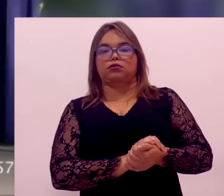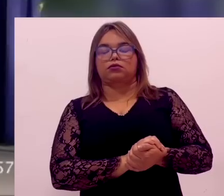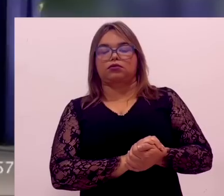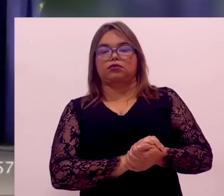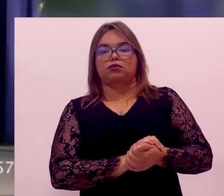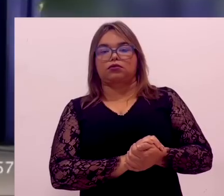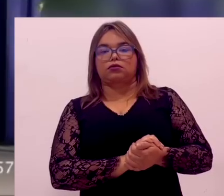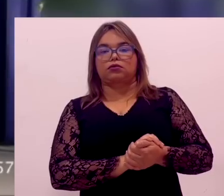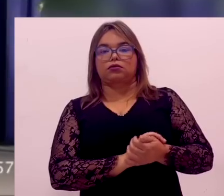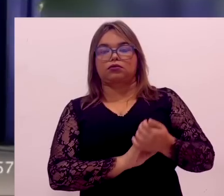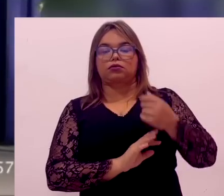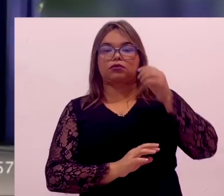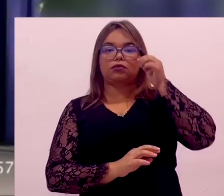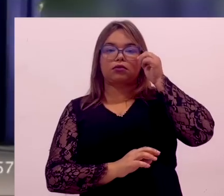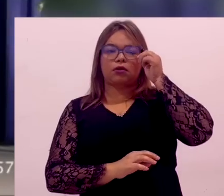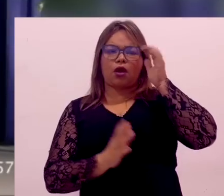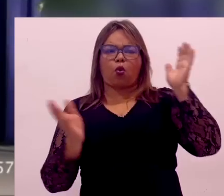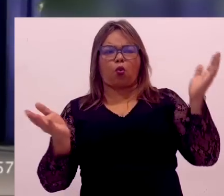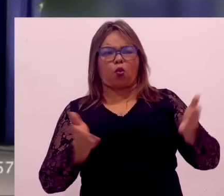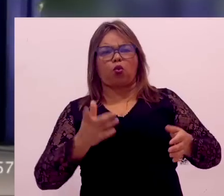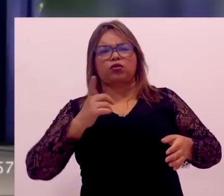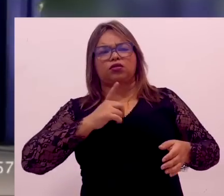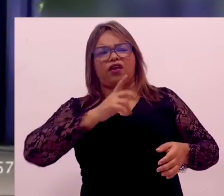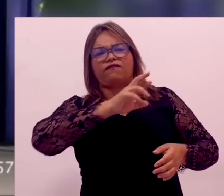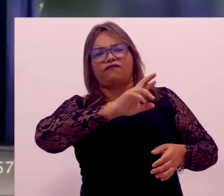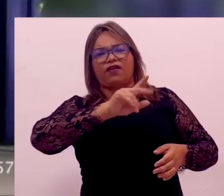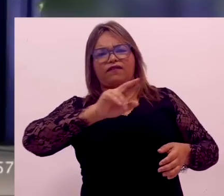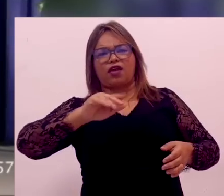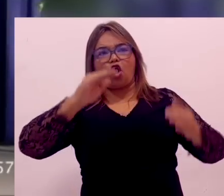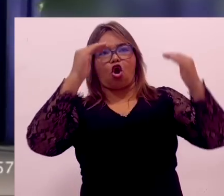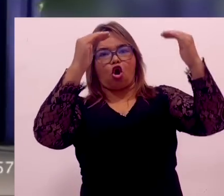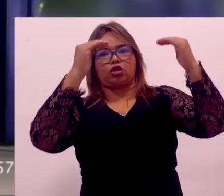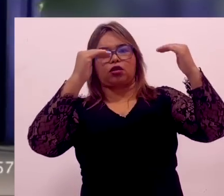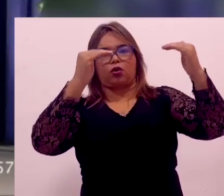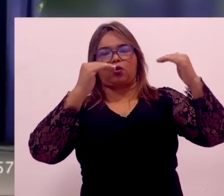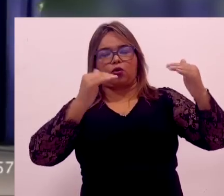Agora, nós temos muitas ordens de São João hoje em dia, muitas ordens.